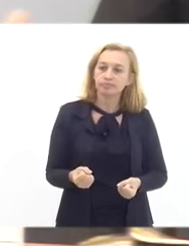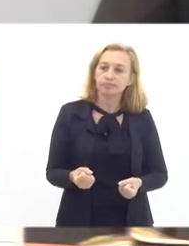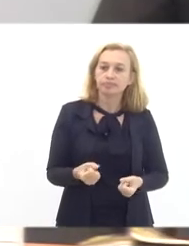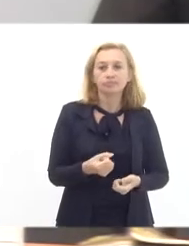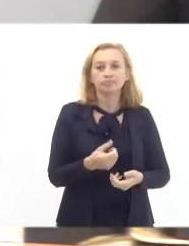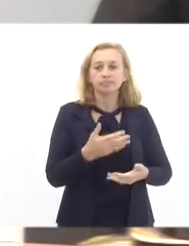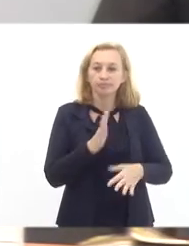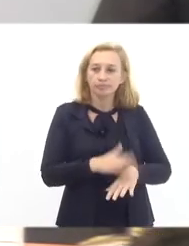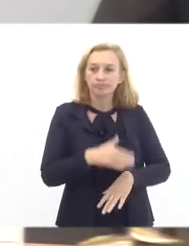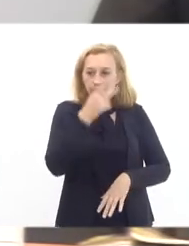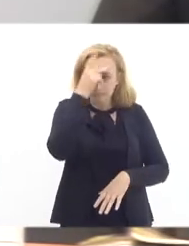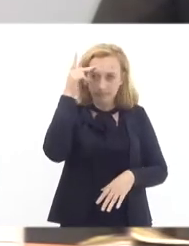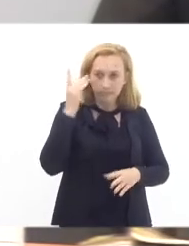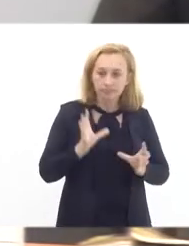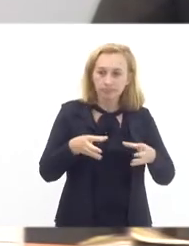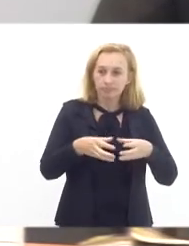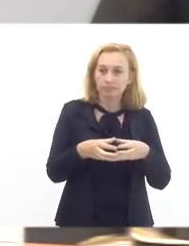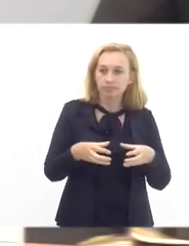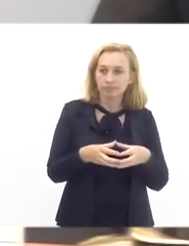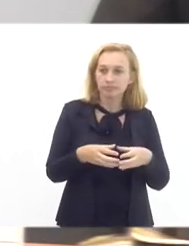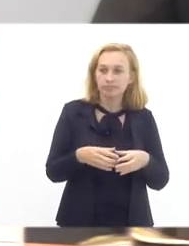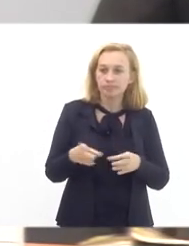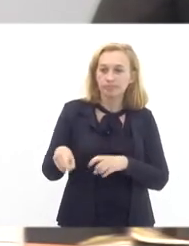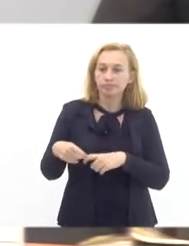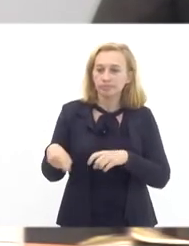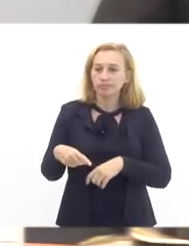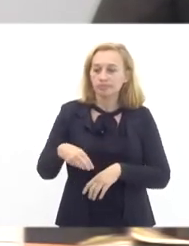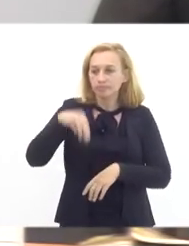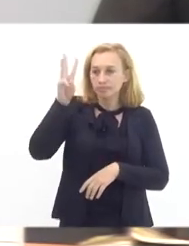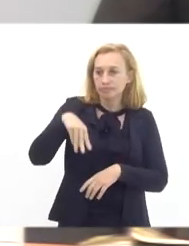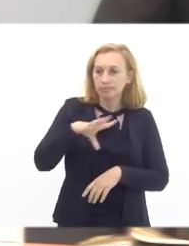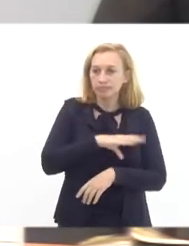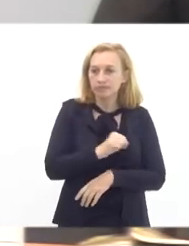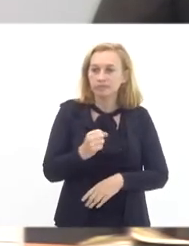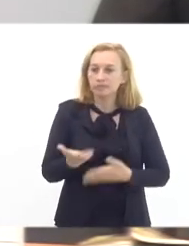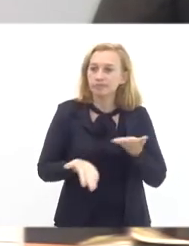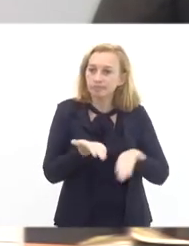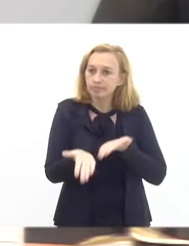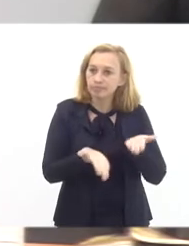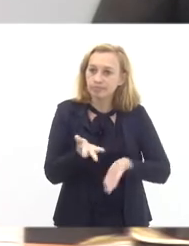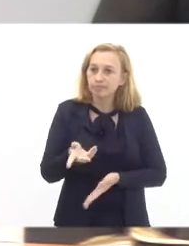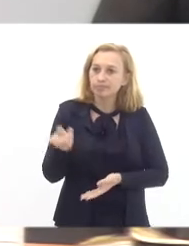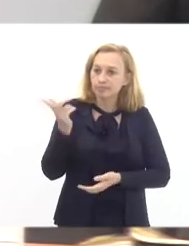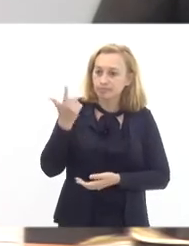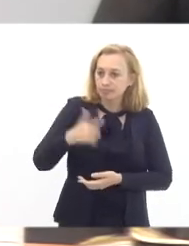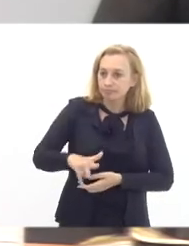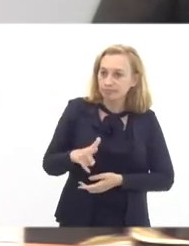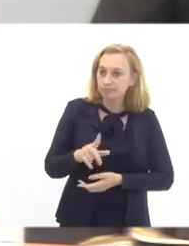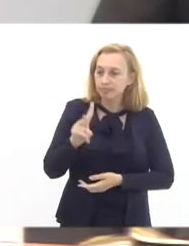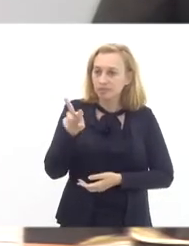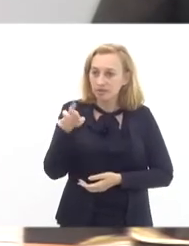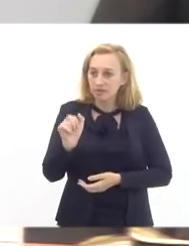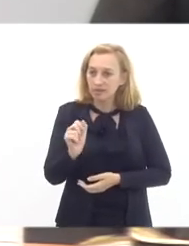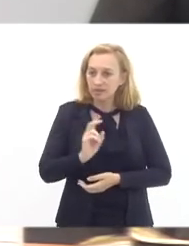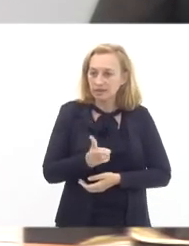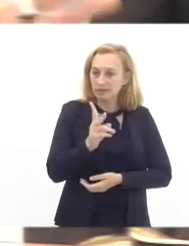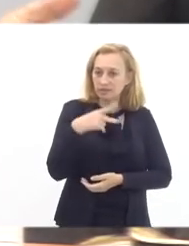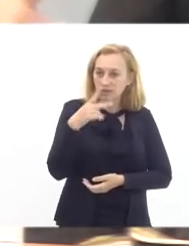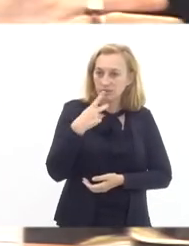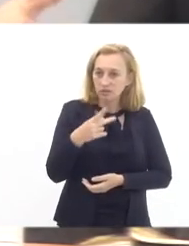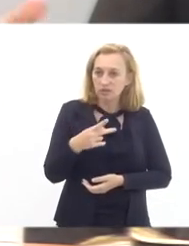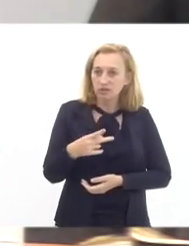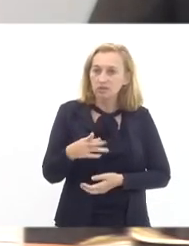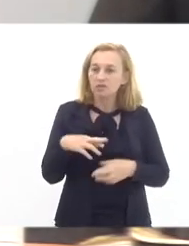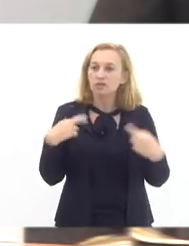muito mais gente no coletivo Fazenda Colubandê, Quem Ama Cuida. Mas eu vou repetir o que a Vera Maia sempre disse para a gente. Porque a gente